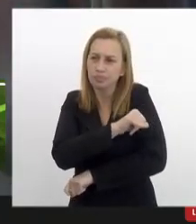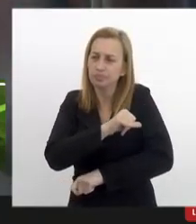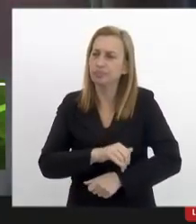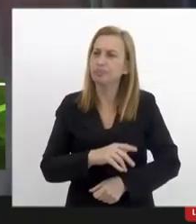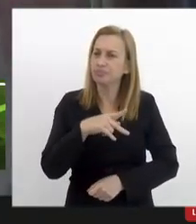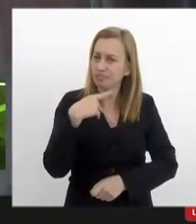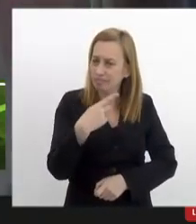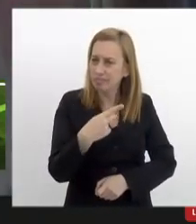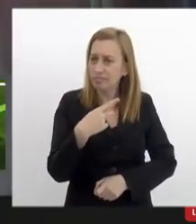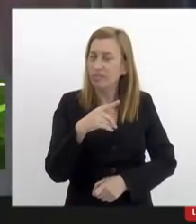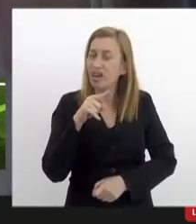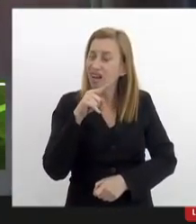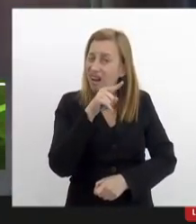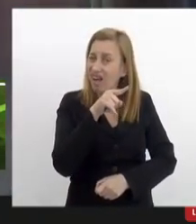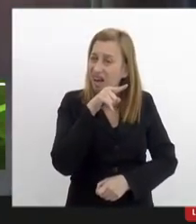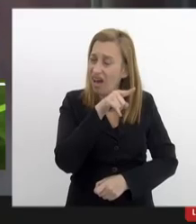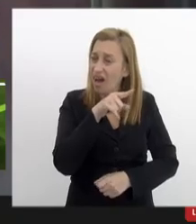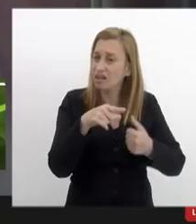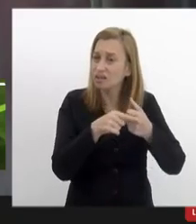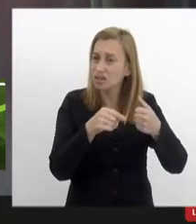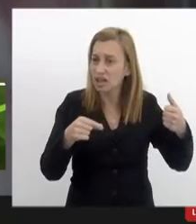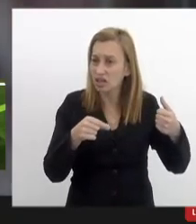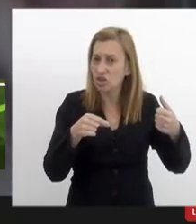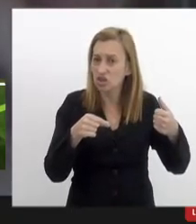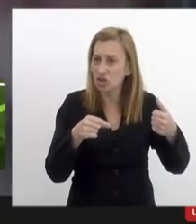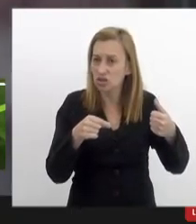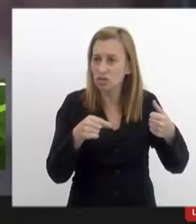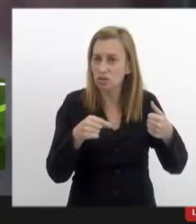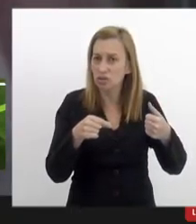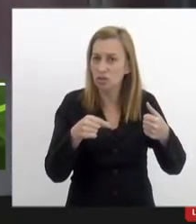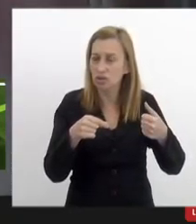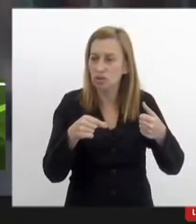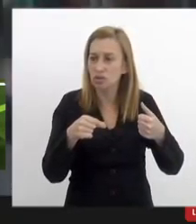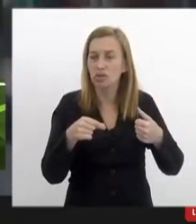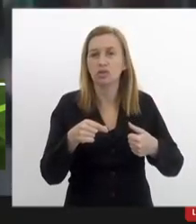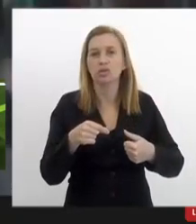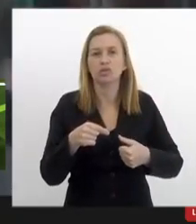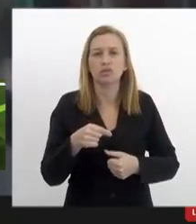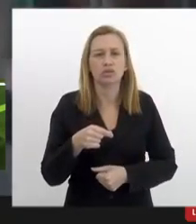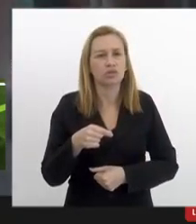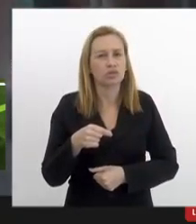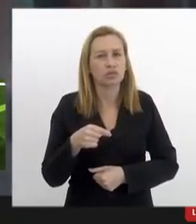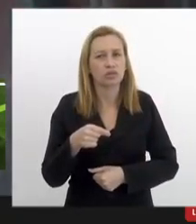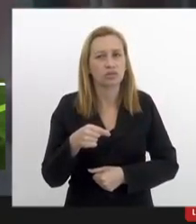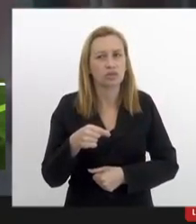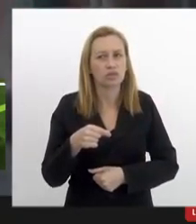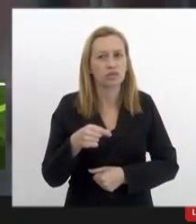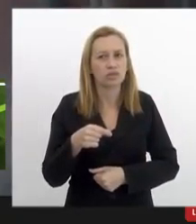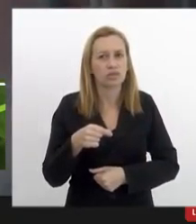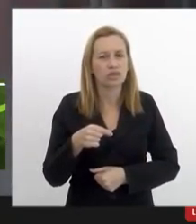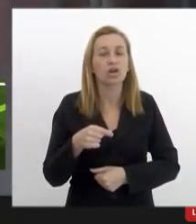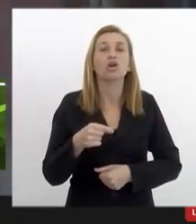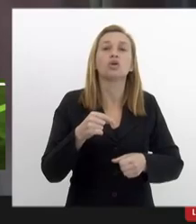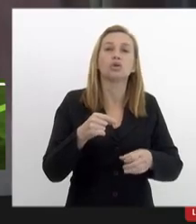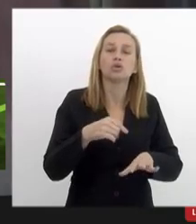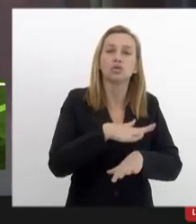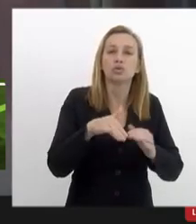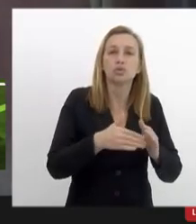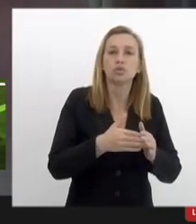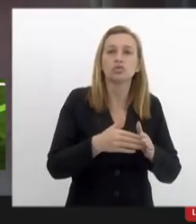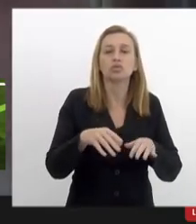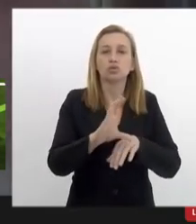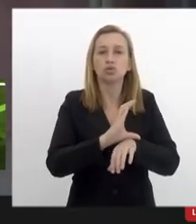lá num dos seus artigos está fixado que todos os recursos destinados